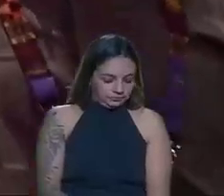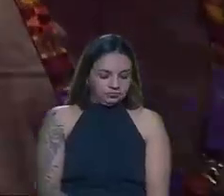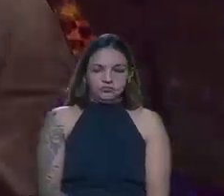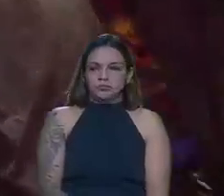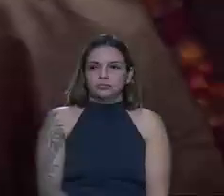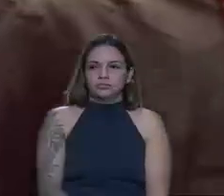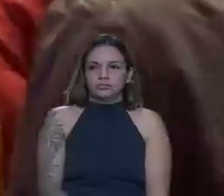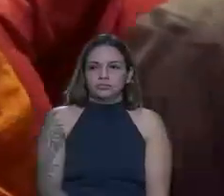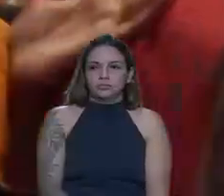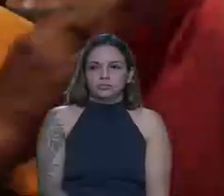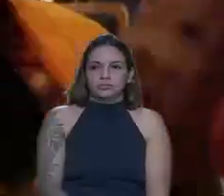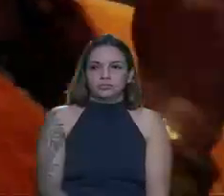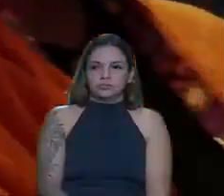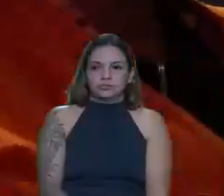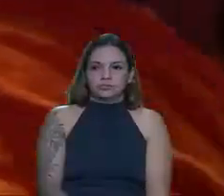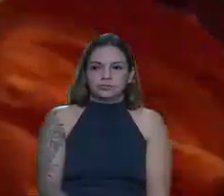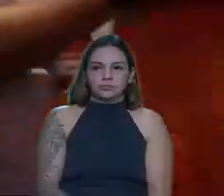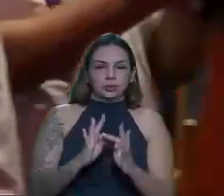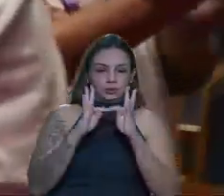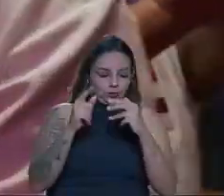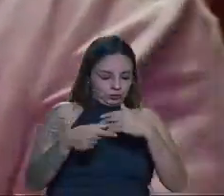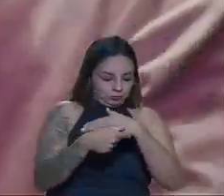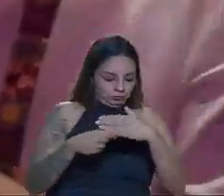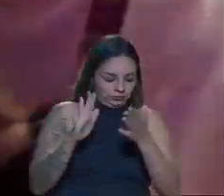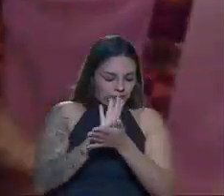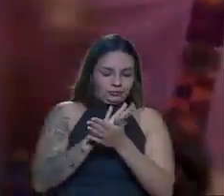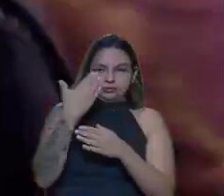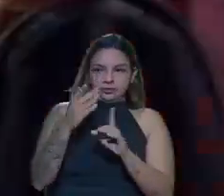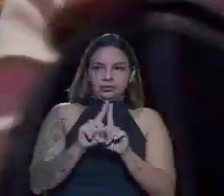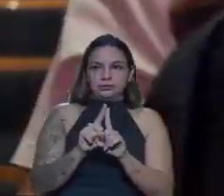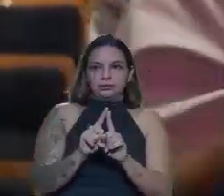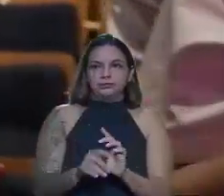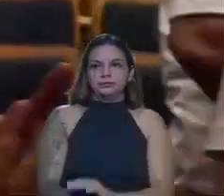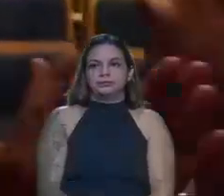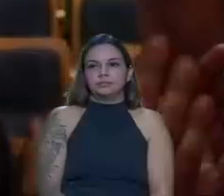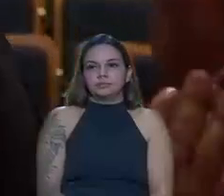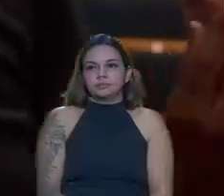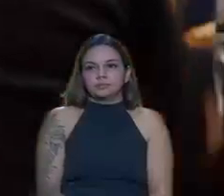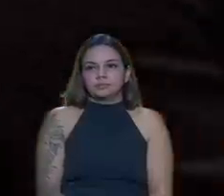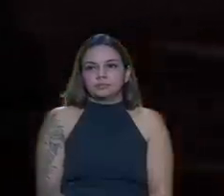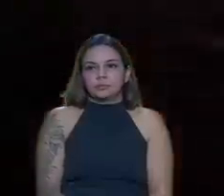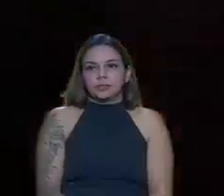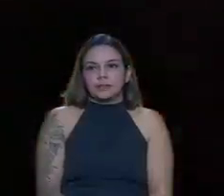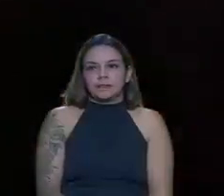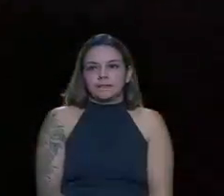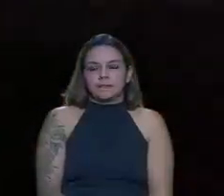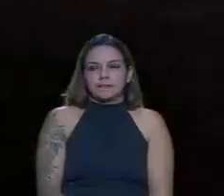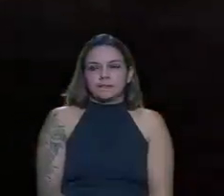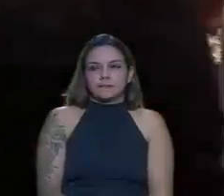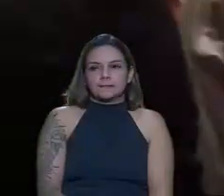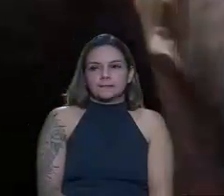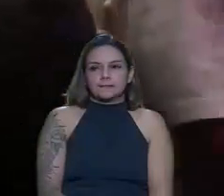Todos os autores de Araxá e da região, nacionais, internacionais.